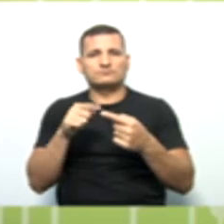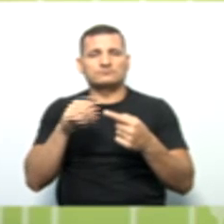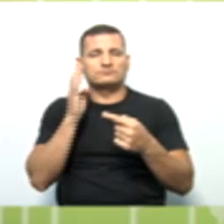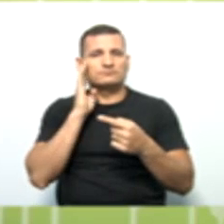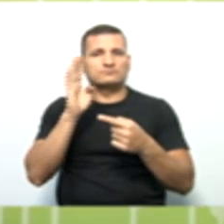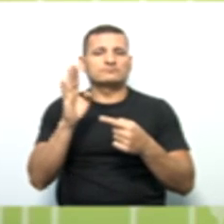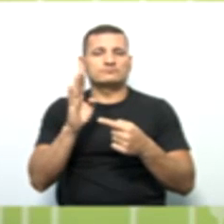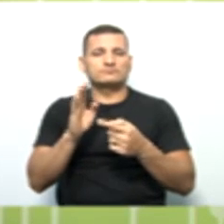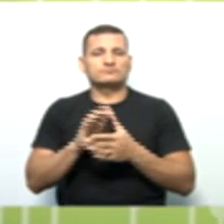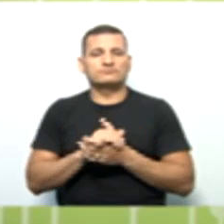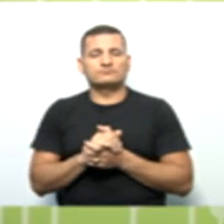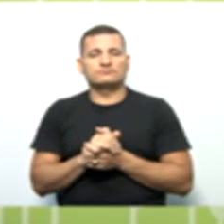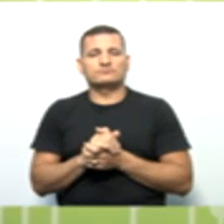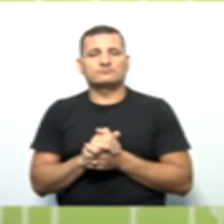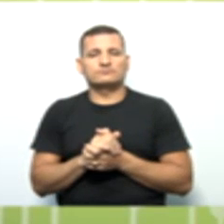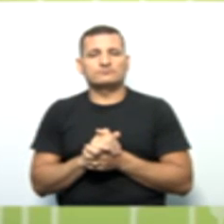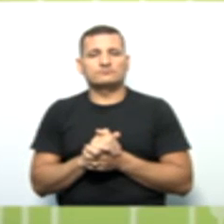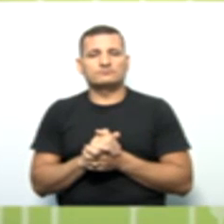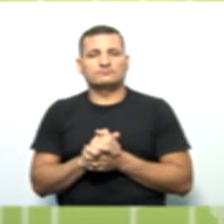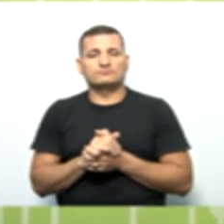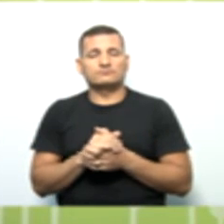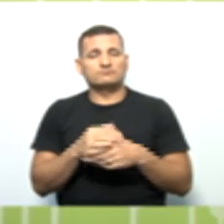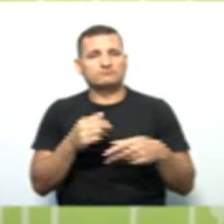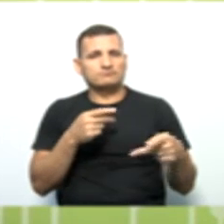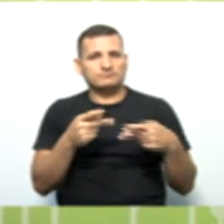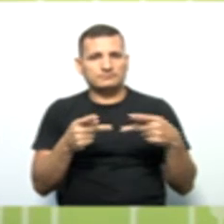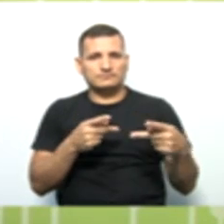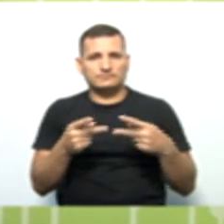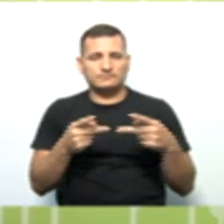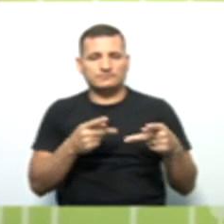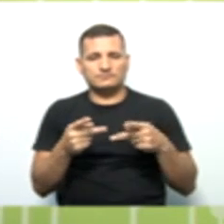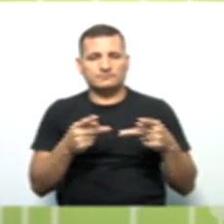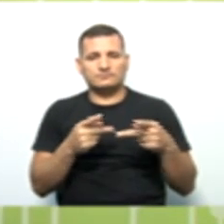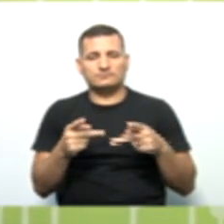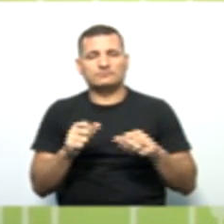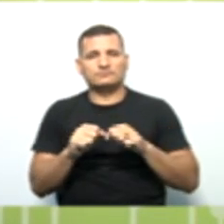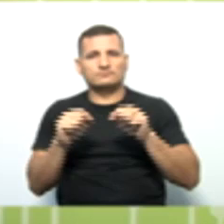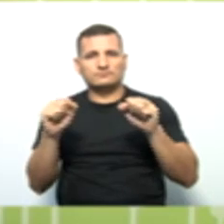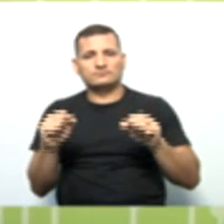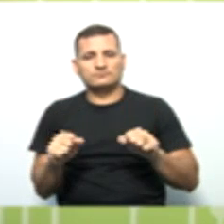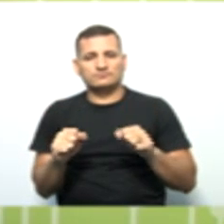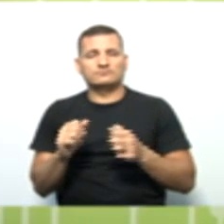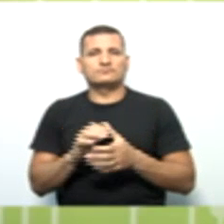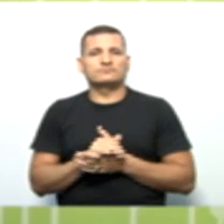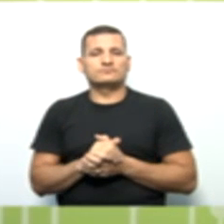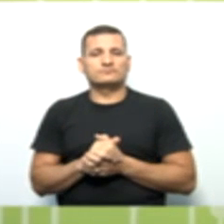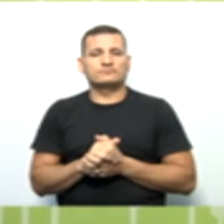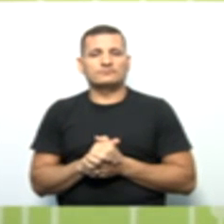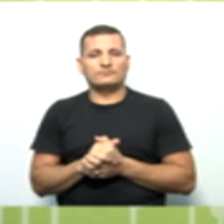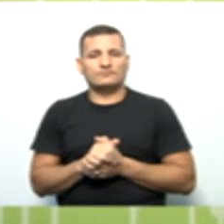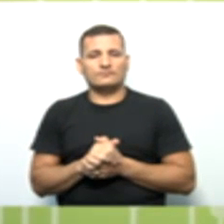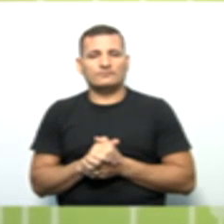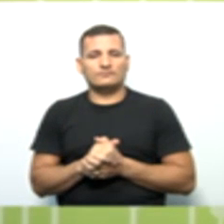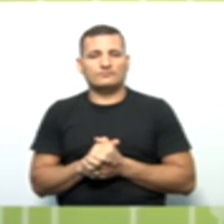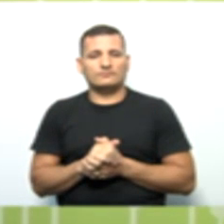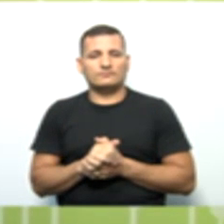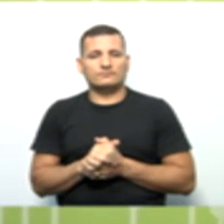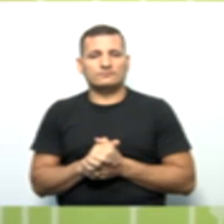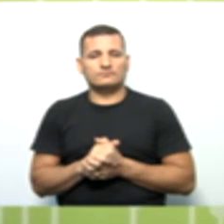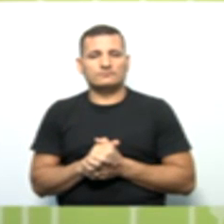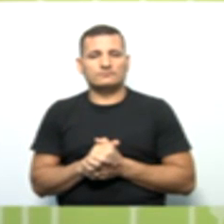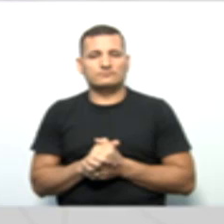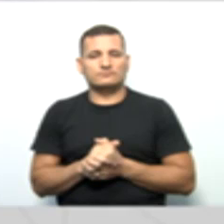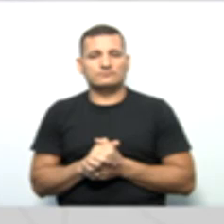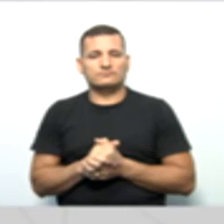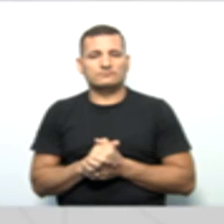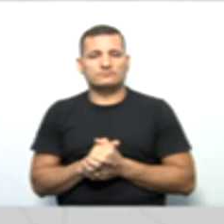importância principal da gente poder estar projetando um software, um sistema, tá? E a gente trouxe aqui uma definição formal também, né?